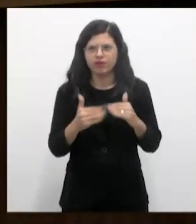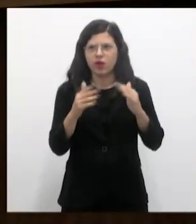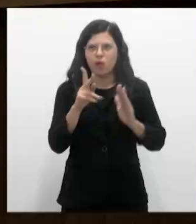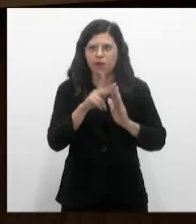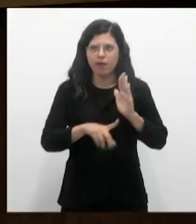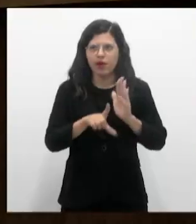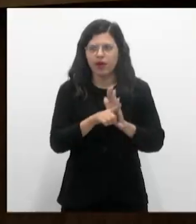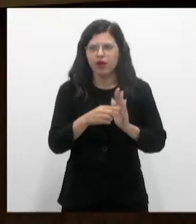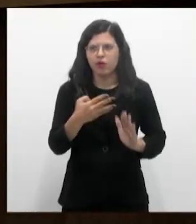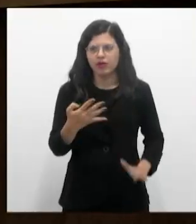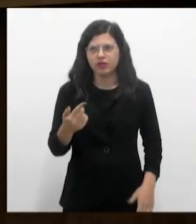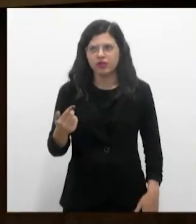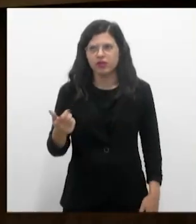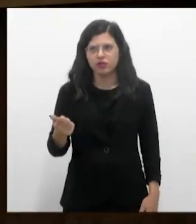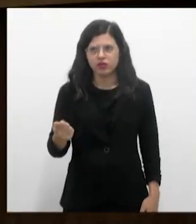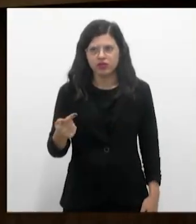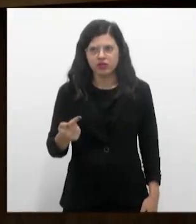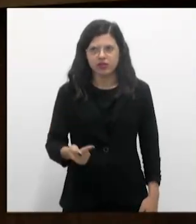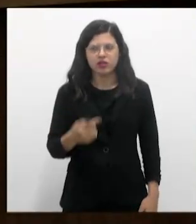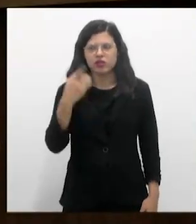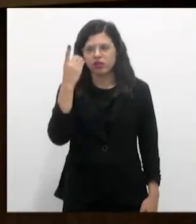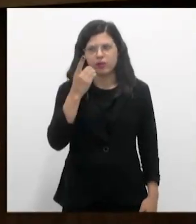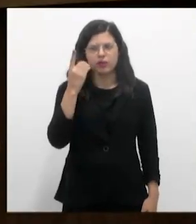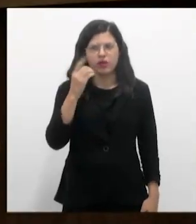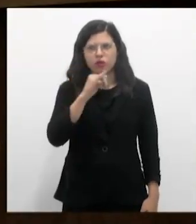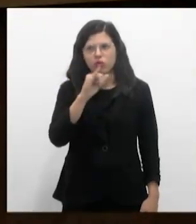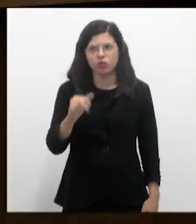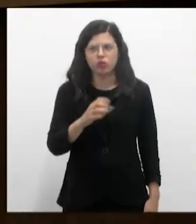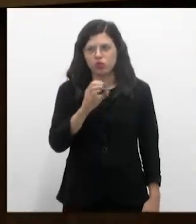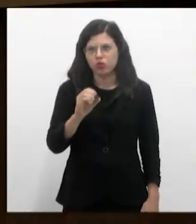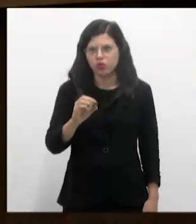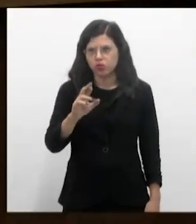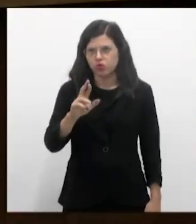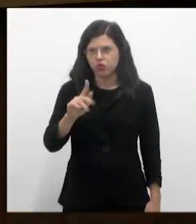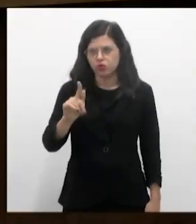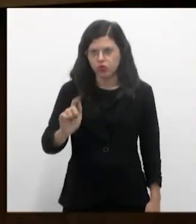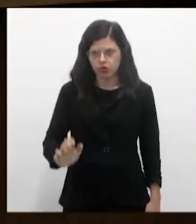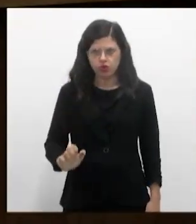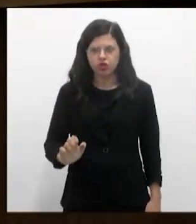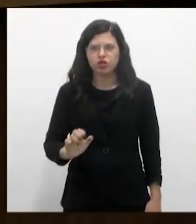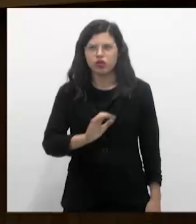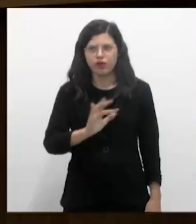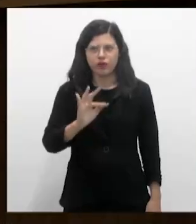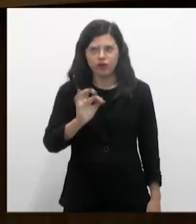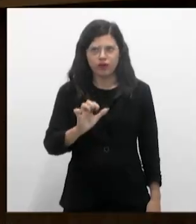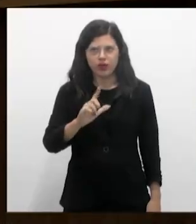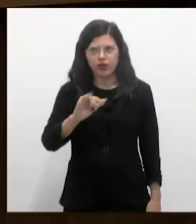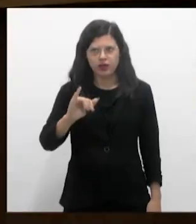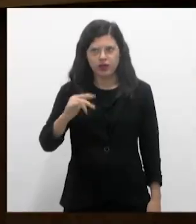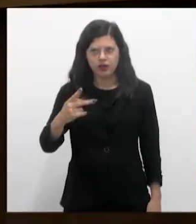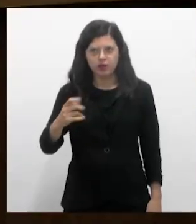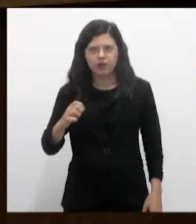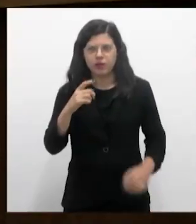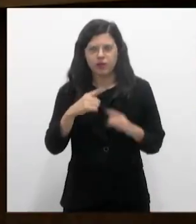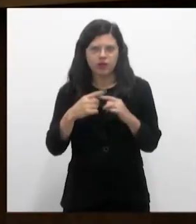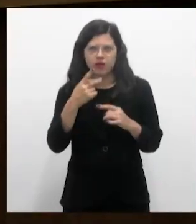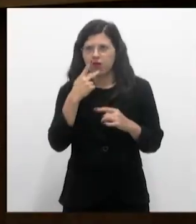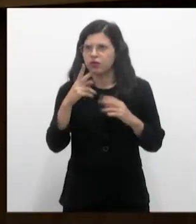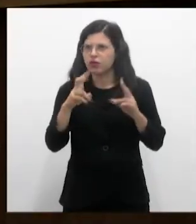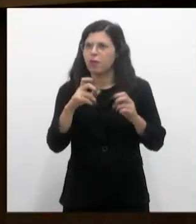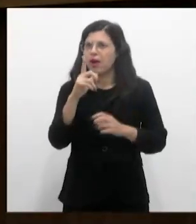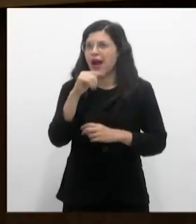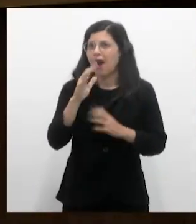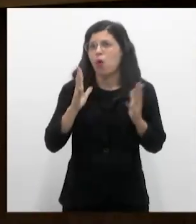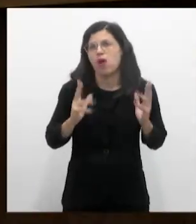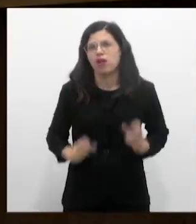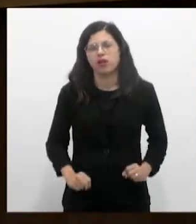PL 417 do deputado Jorge Felipe Neto, porque ele coloca a questão de água potável